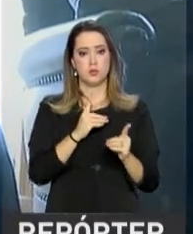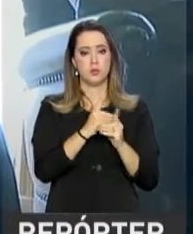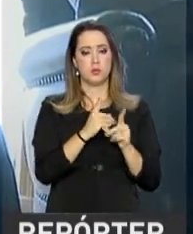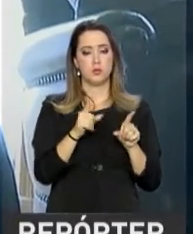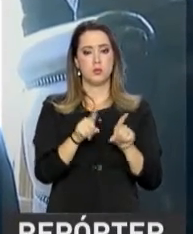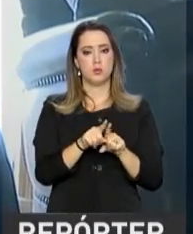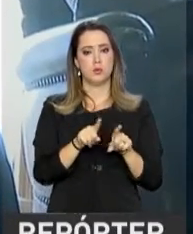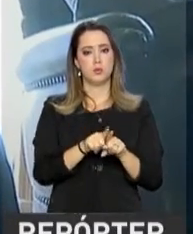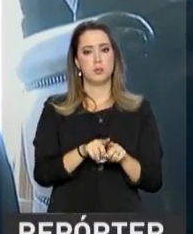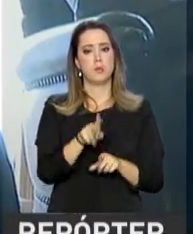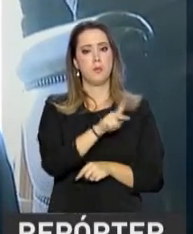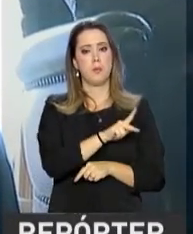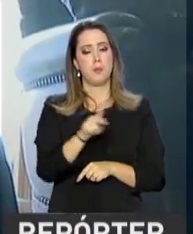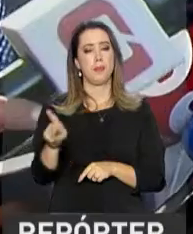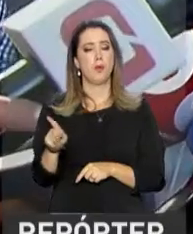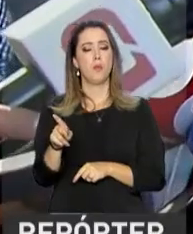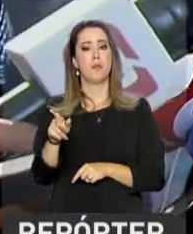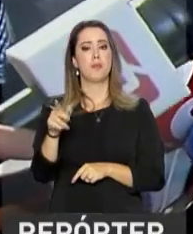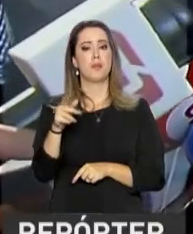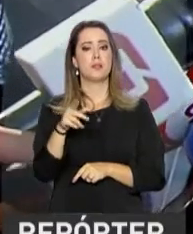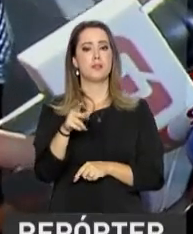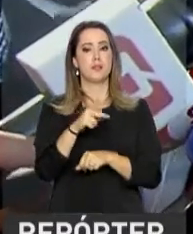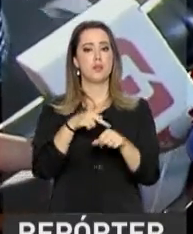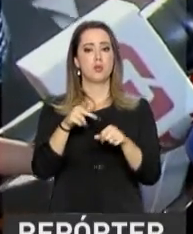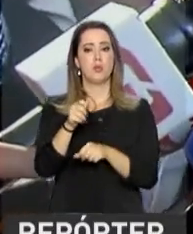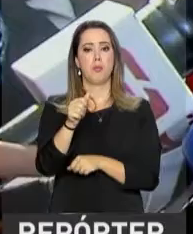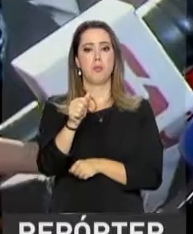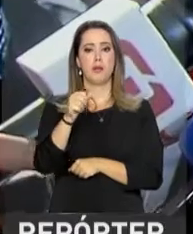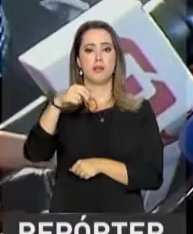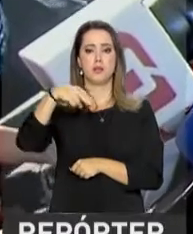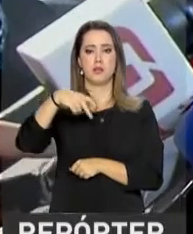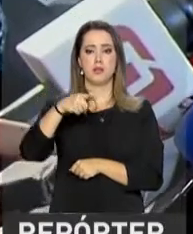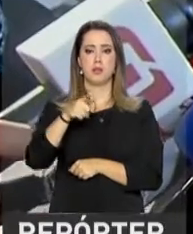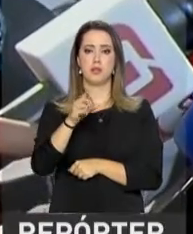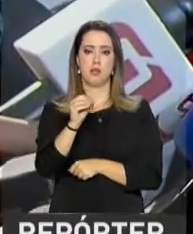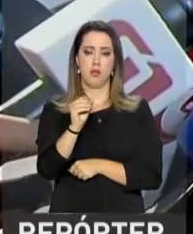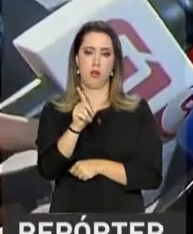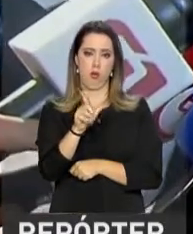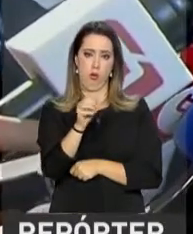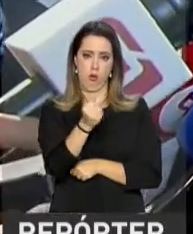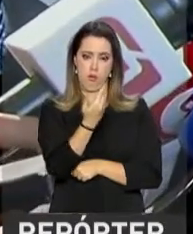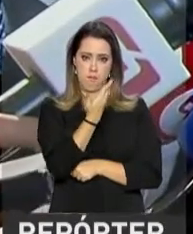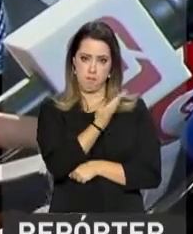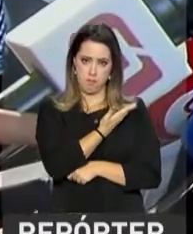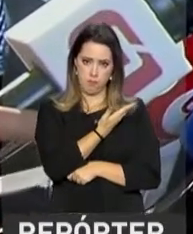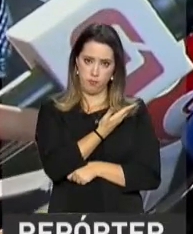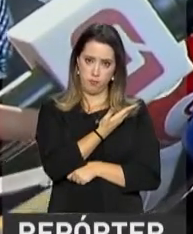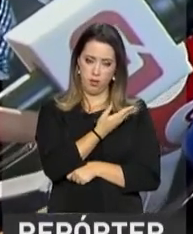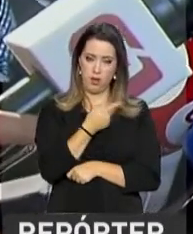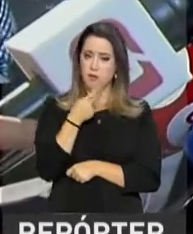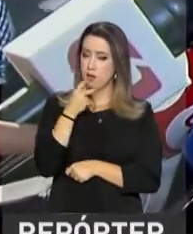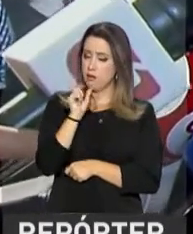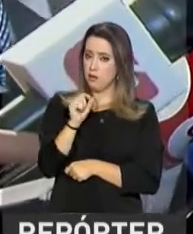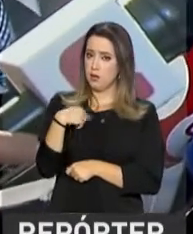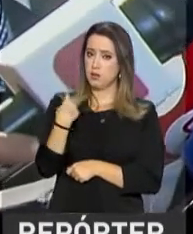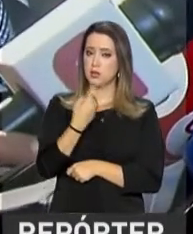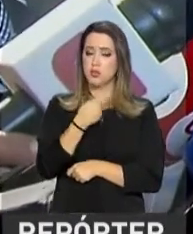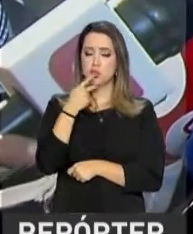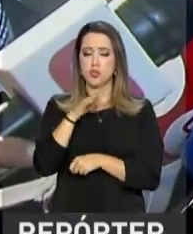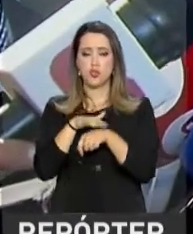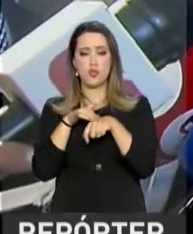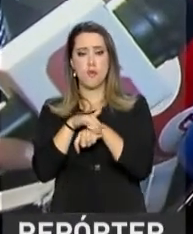com o presidente de angola abordámos chu de uma forma geral aspectos da